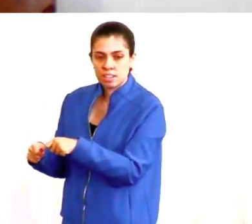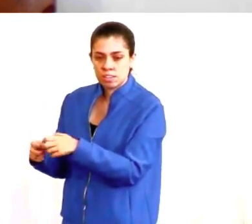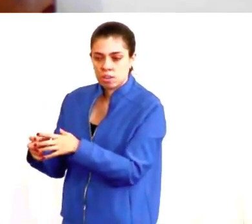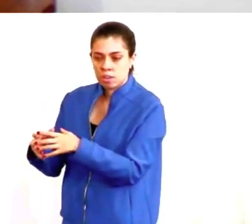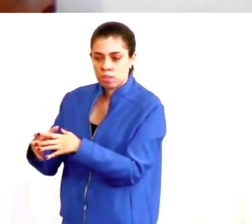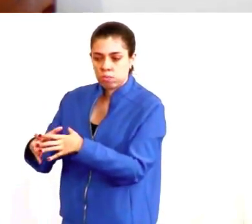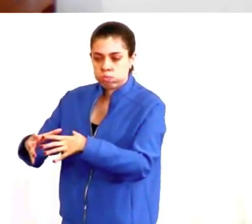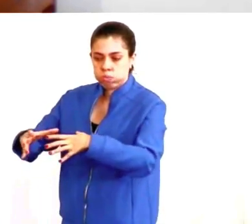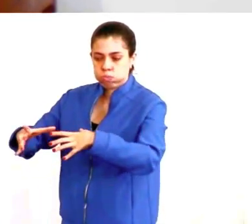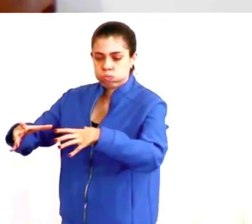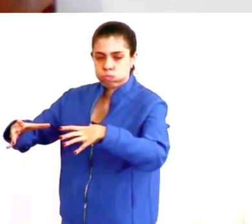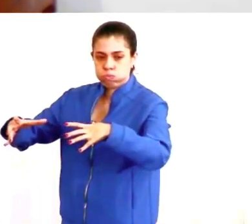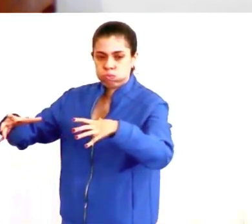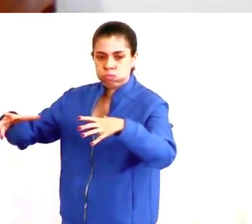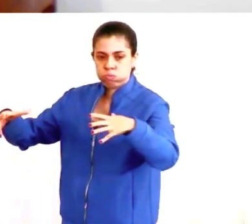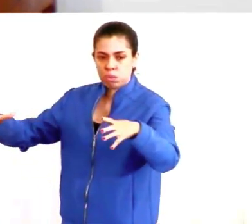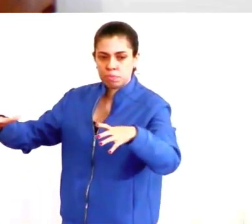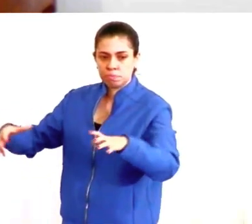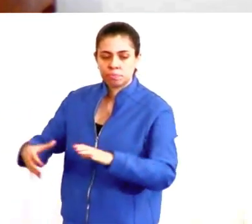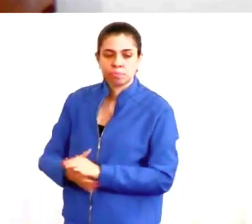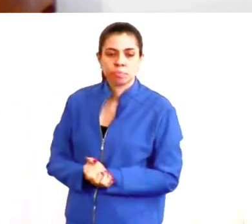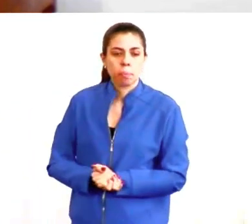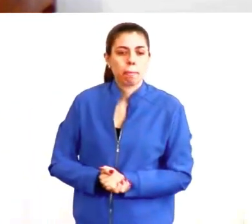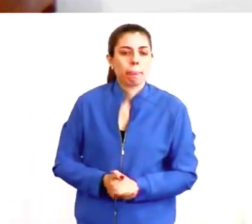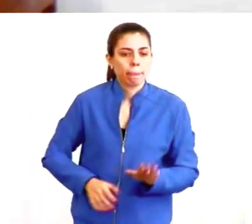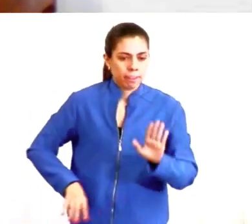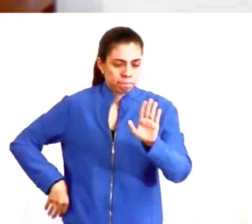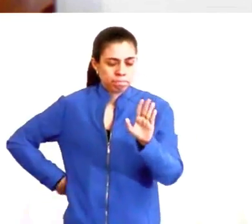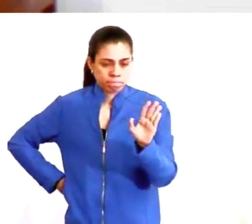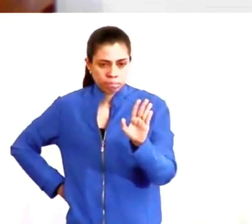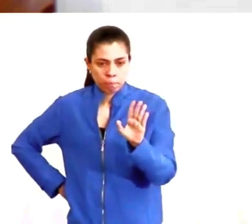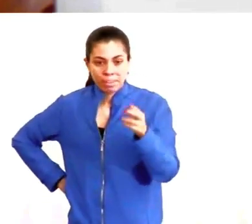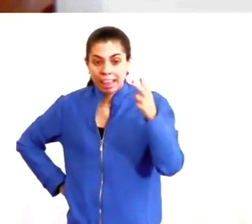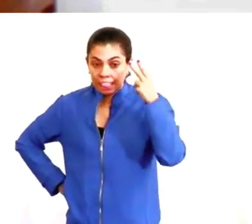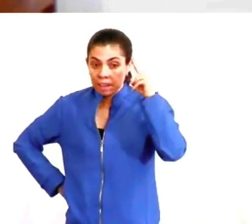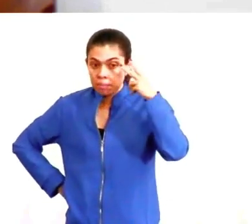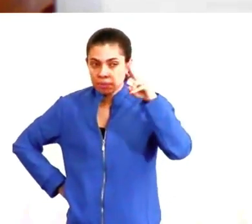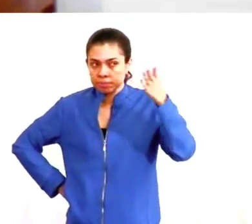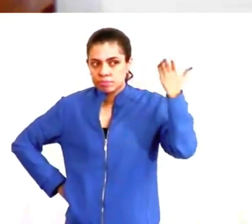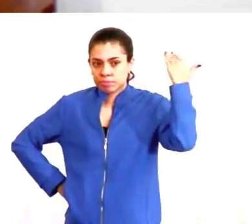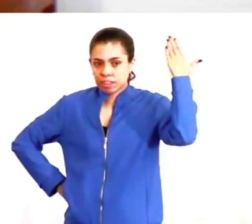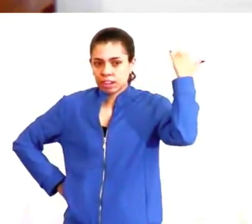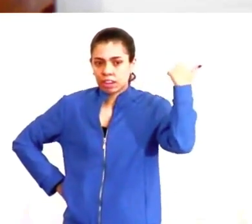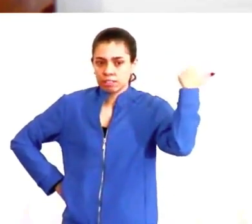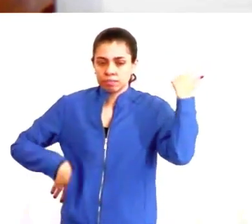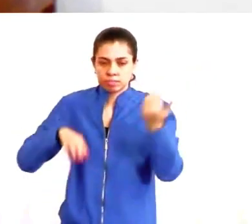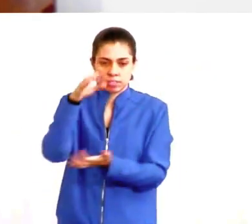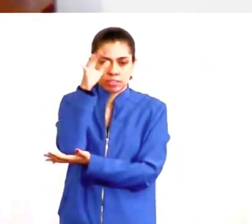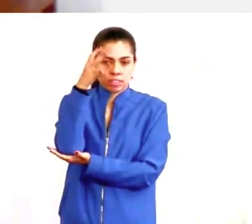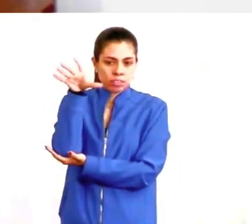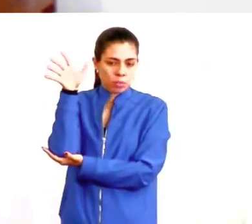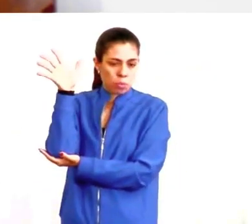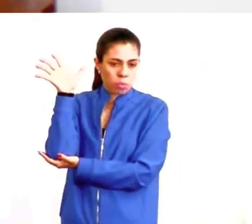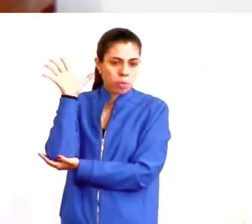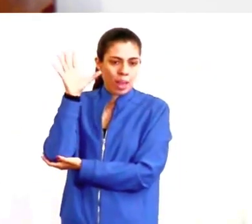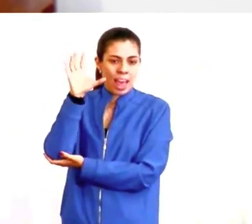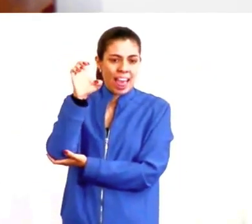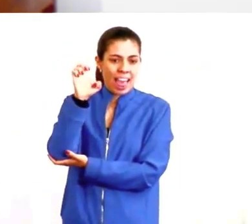Deus falou para as primeiras pessoas que Ele criou? Multiplicai-vos, enchei a terra,